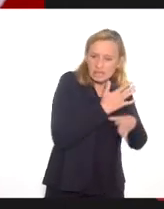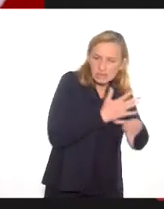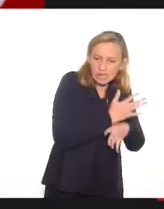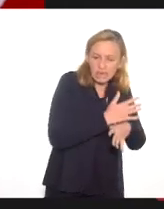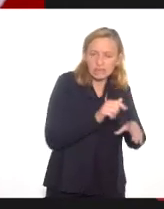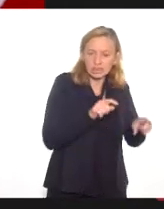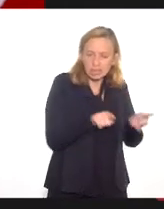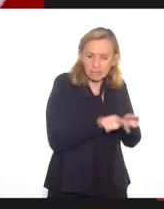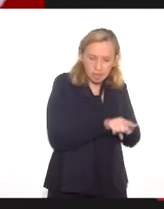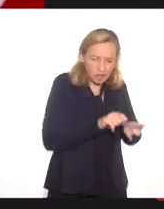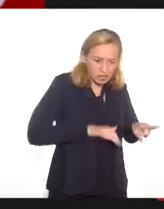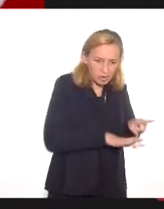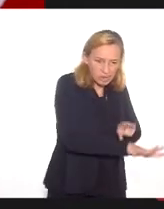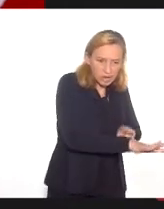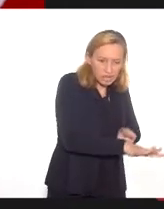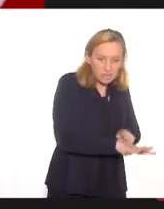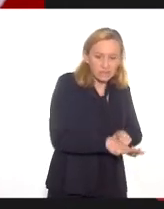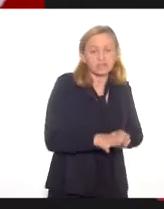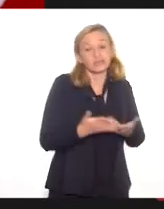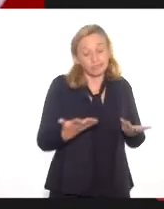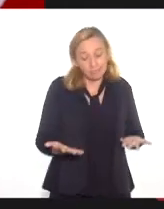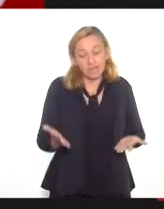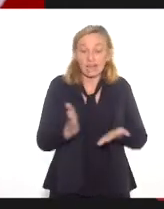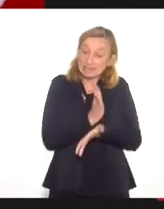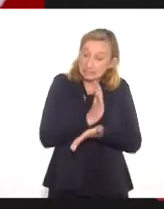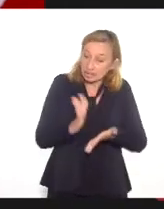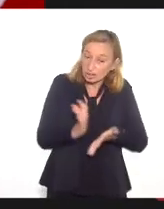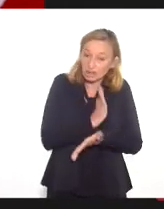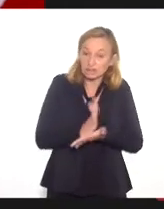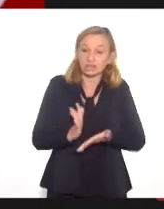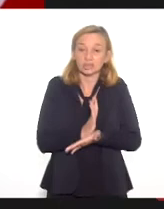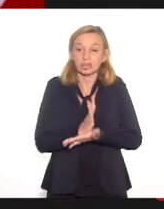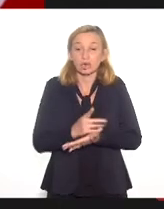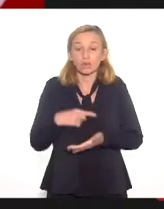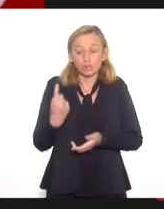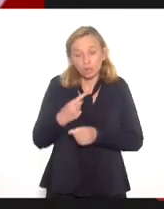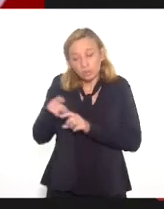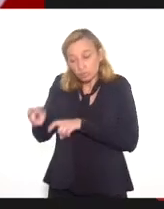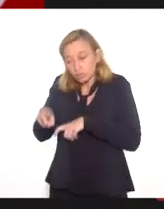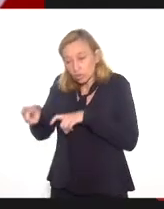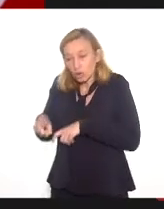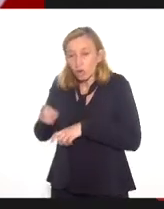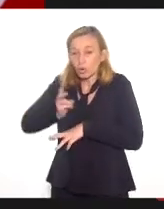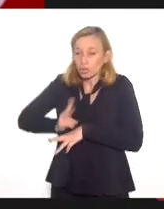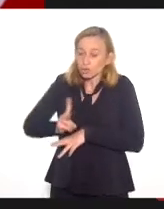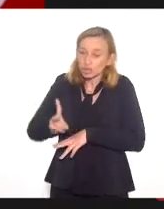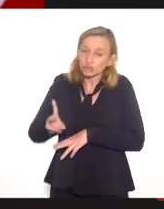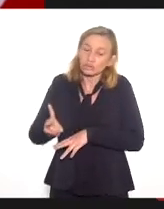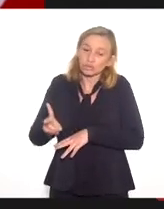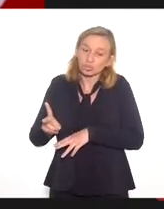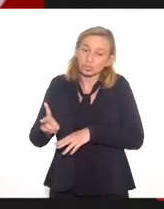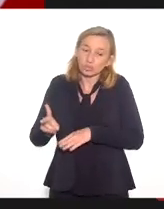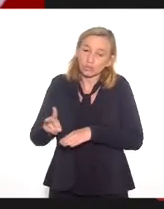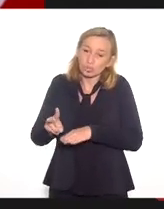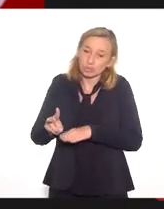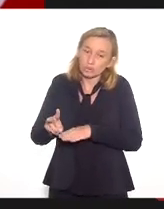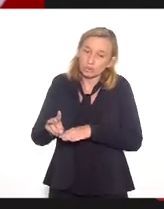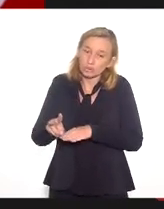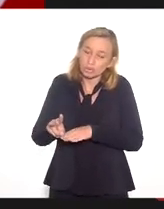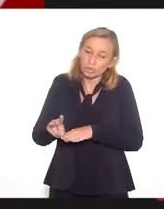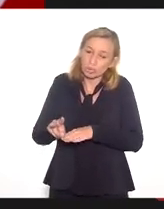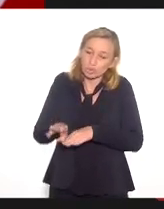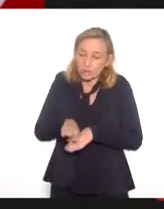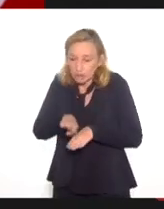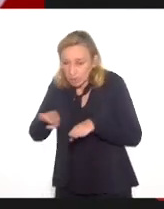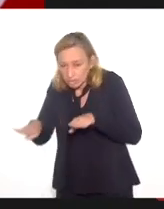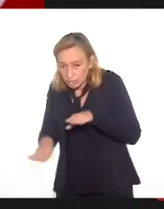periferias isso faz que muitas das vezes o nosso agricultor ele continue subordinado a uma lógica da exploração